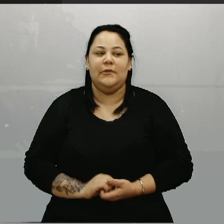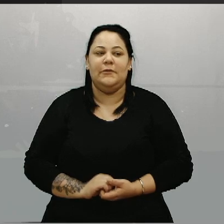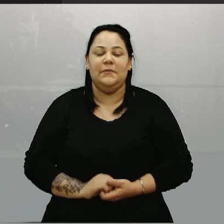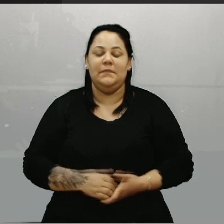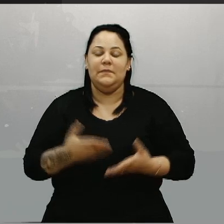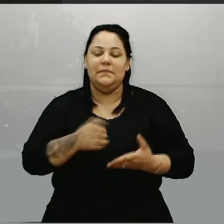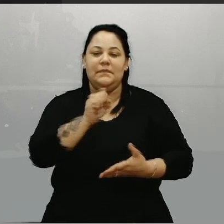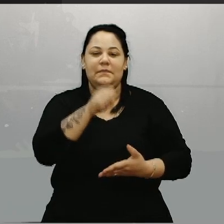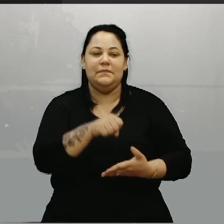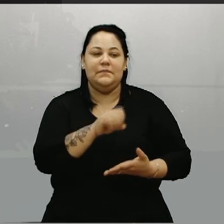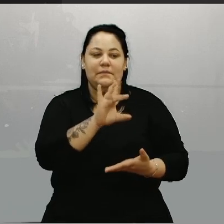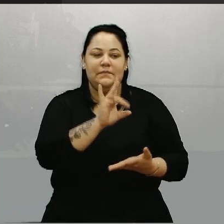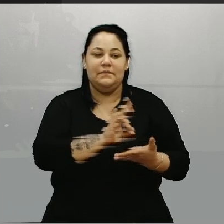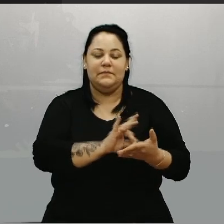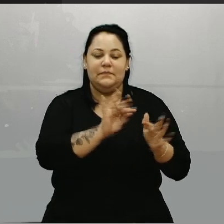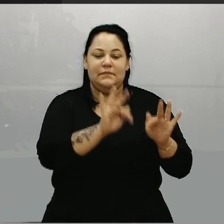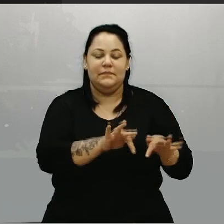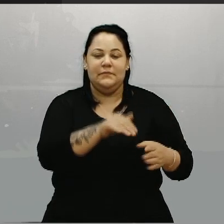votação.